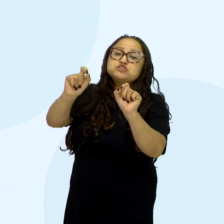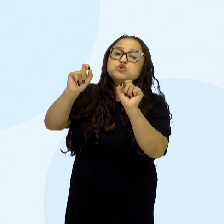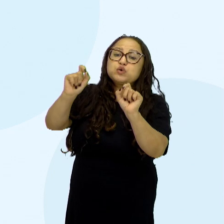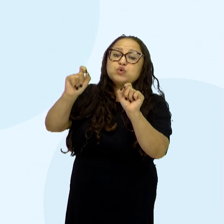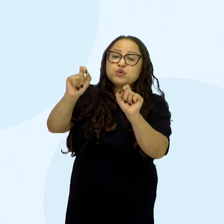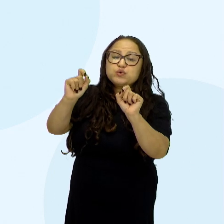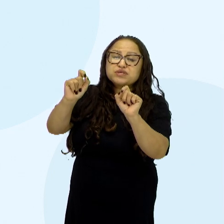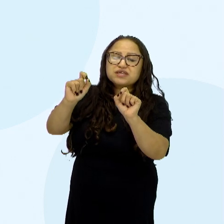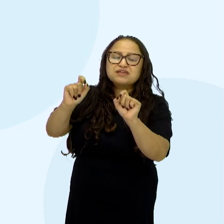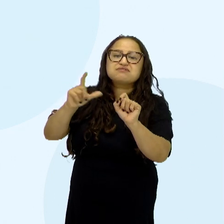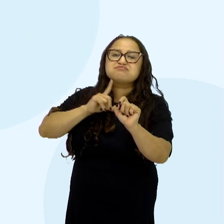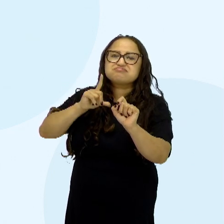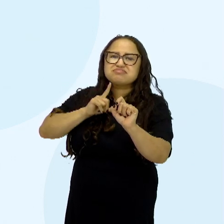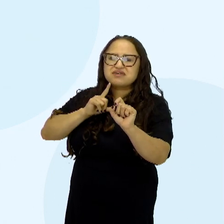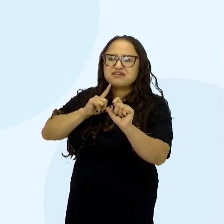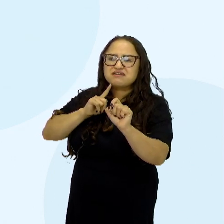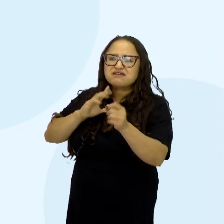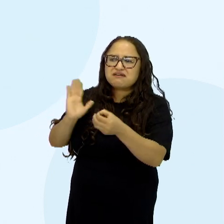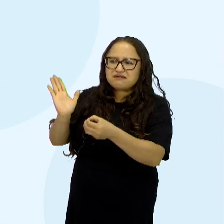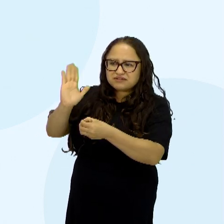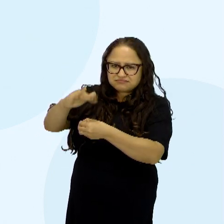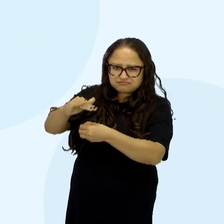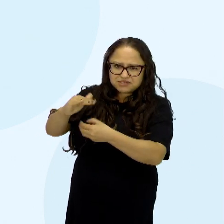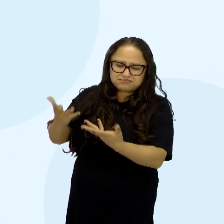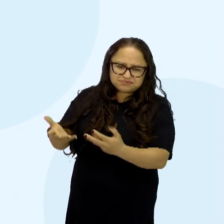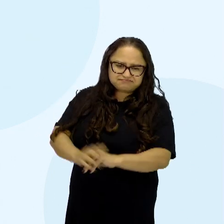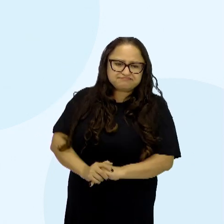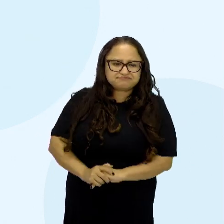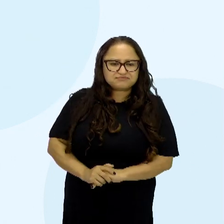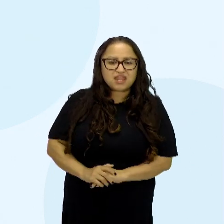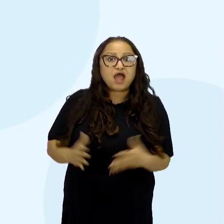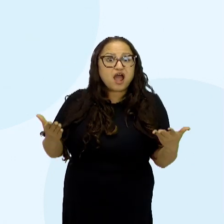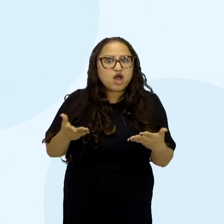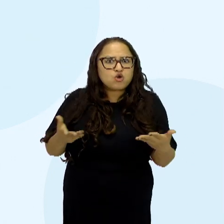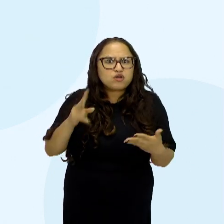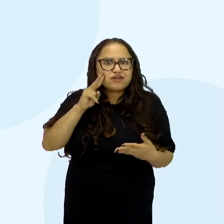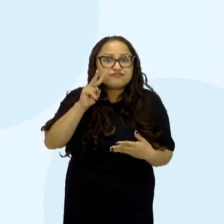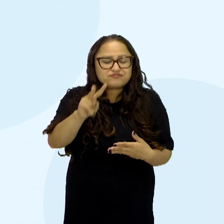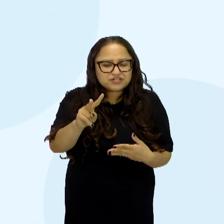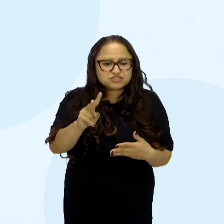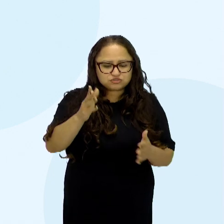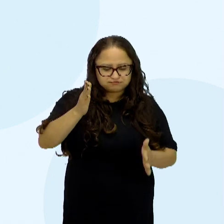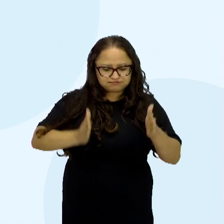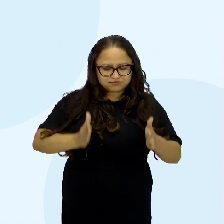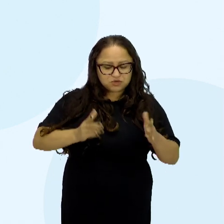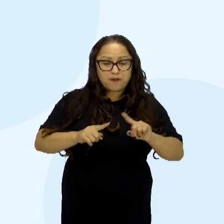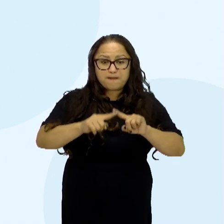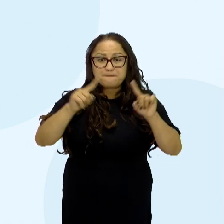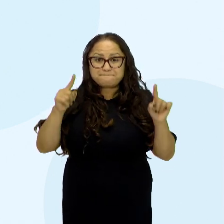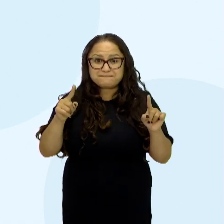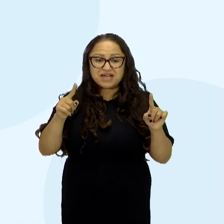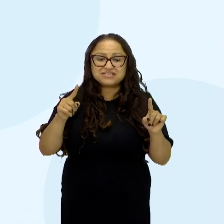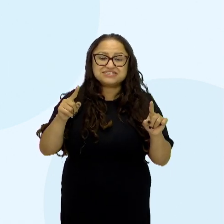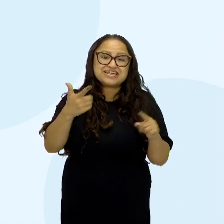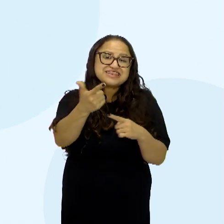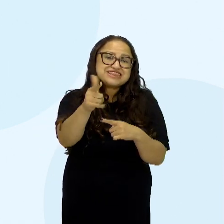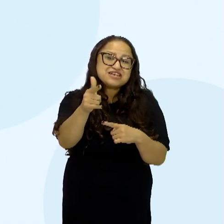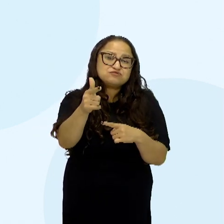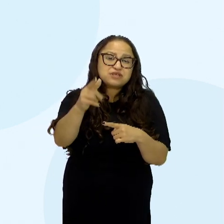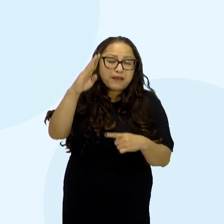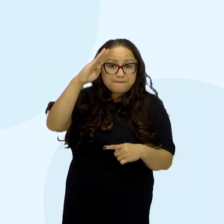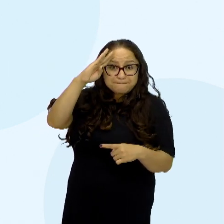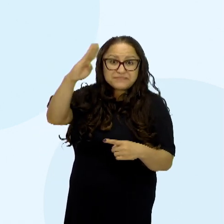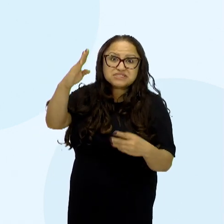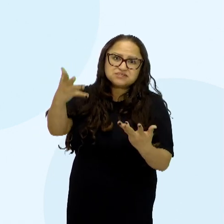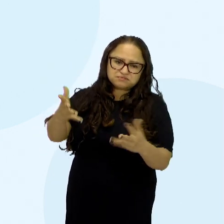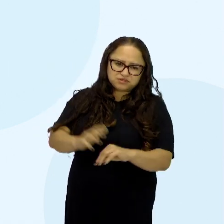preferencialmente as que possuem tampa. Agora, olha só, o mesmo período, só que sem o preferencialmente. As máscaras